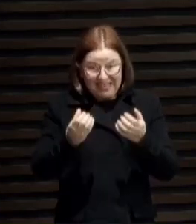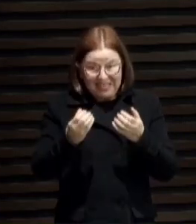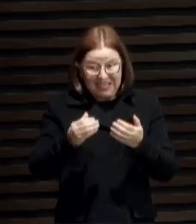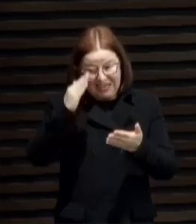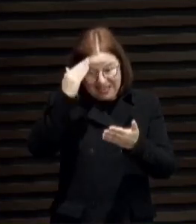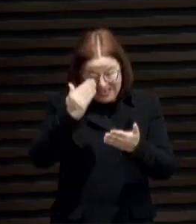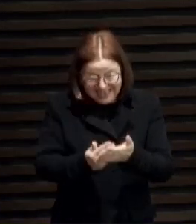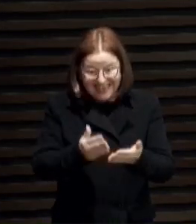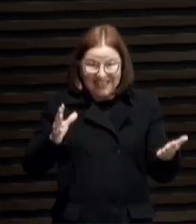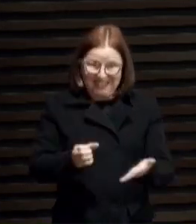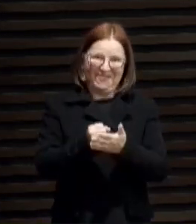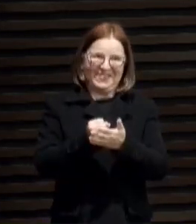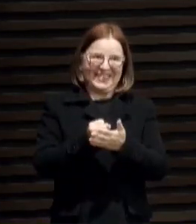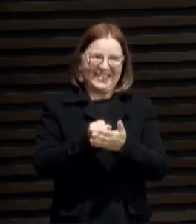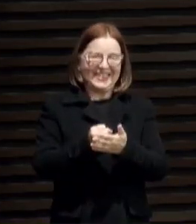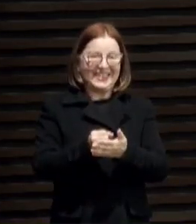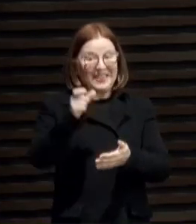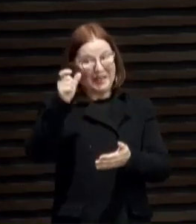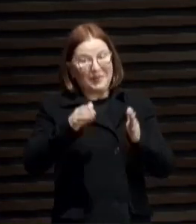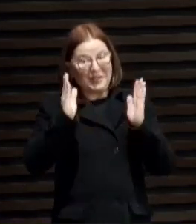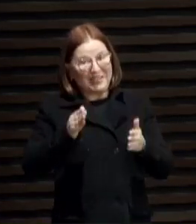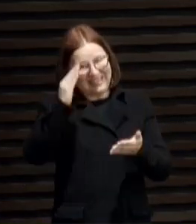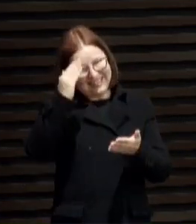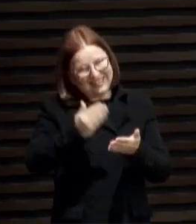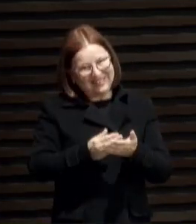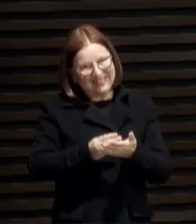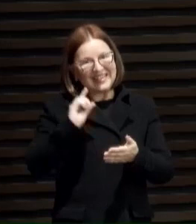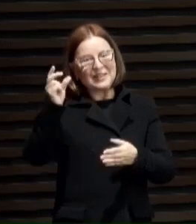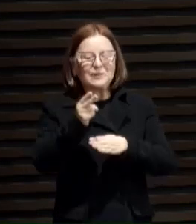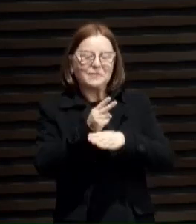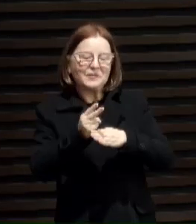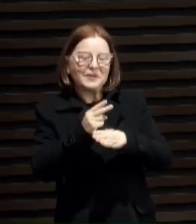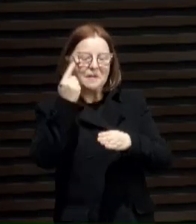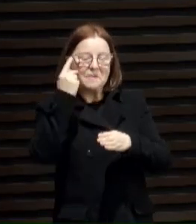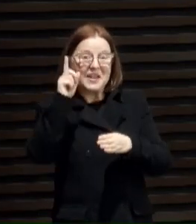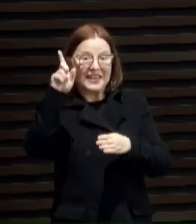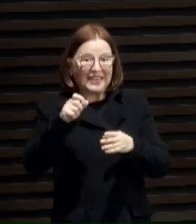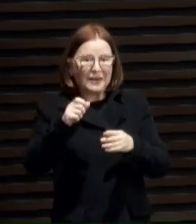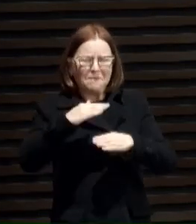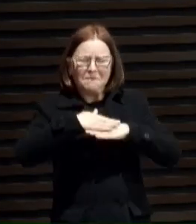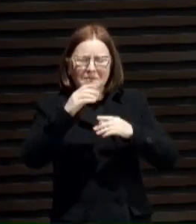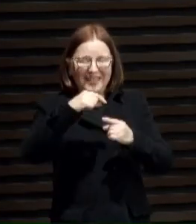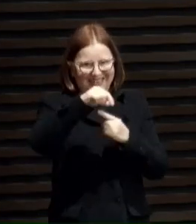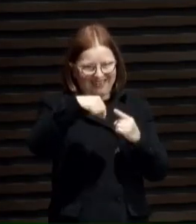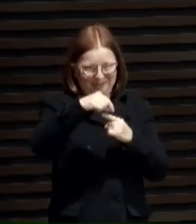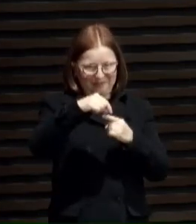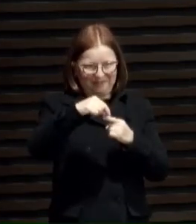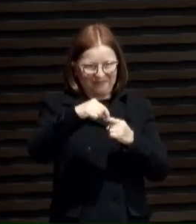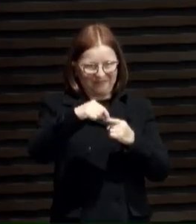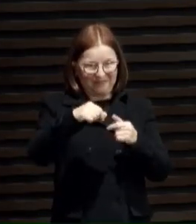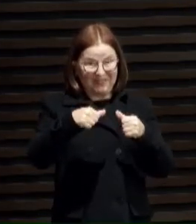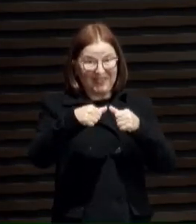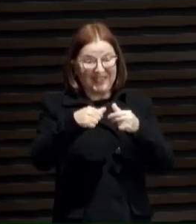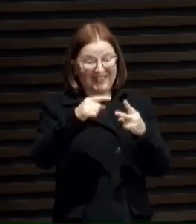seja salvo. E aquele que já creu, ele busca para que seja santo, mais santo. Esses são os 2